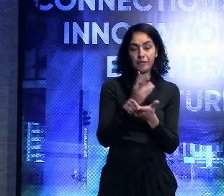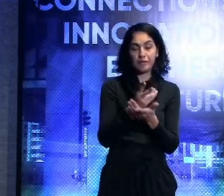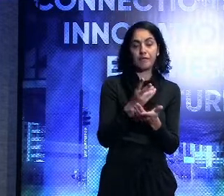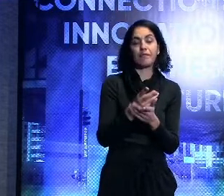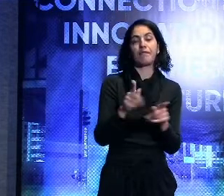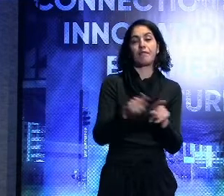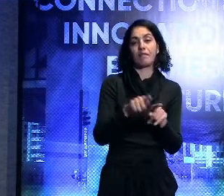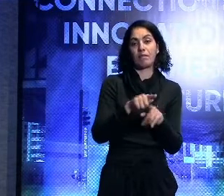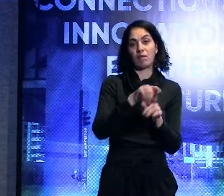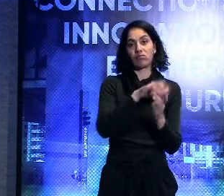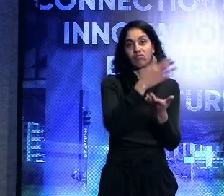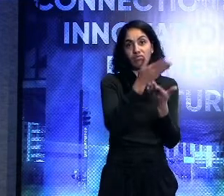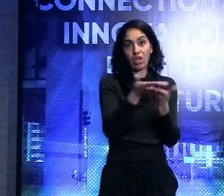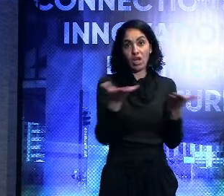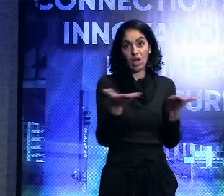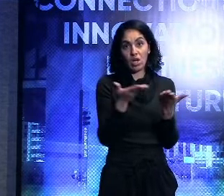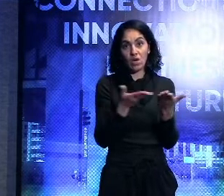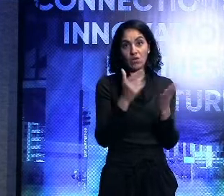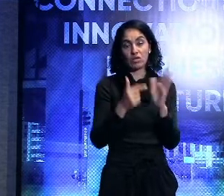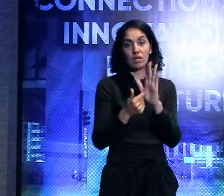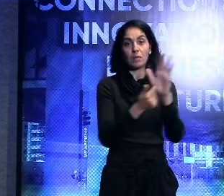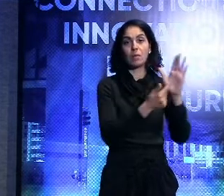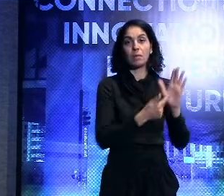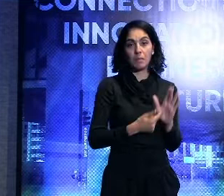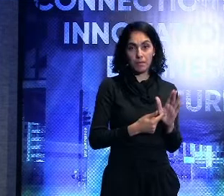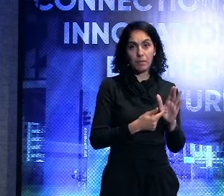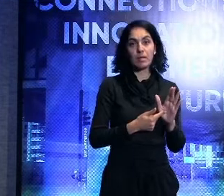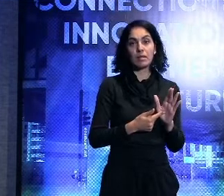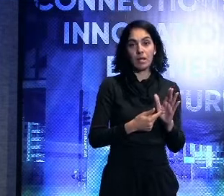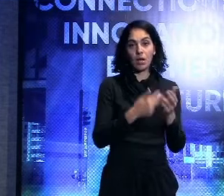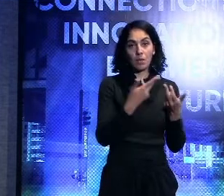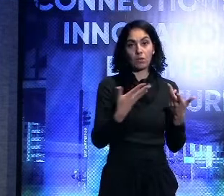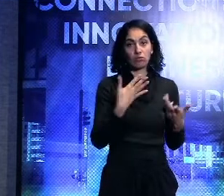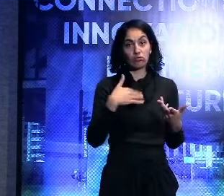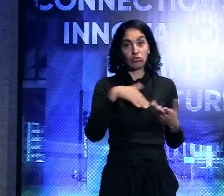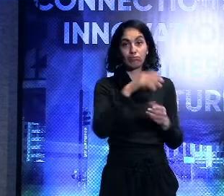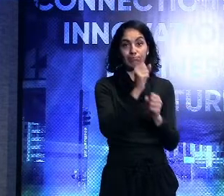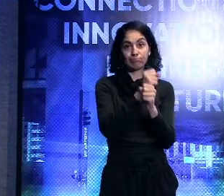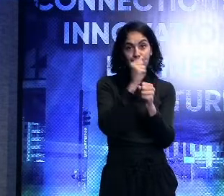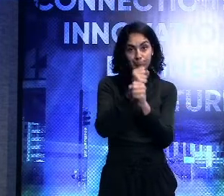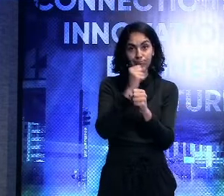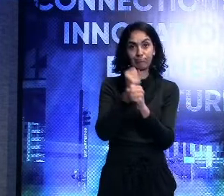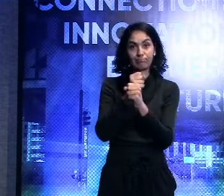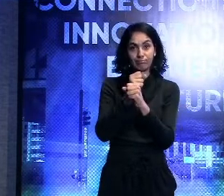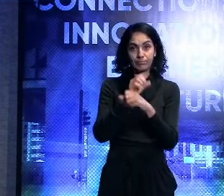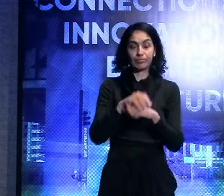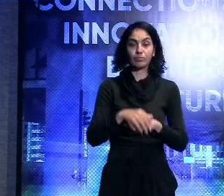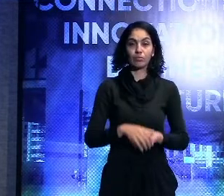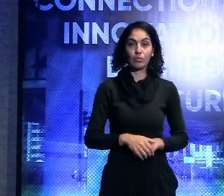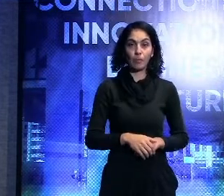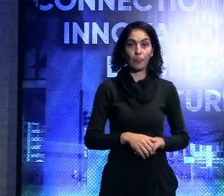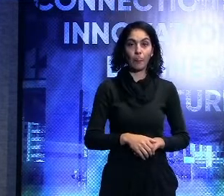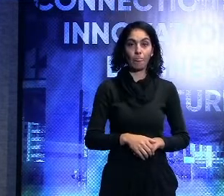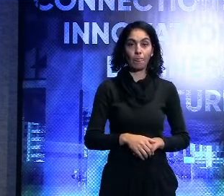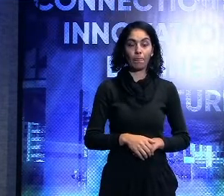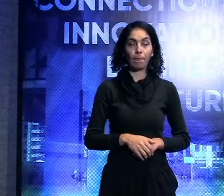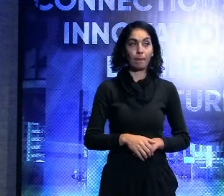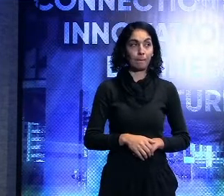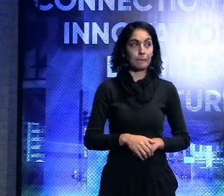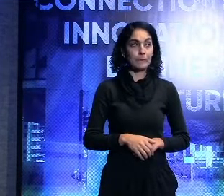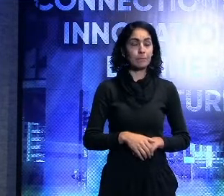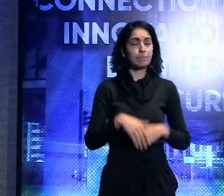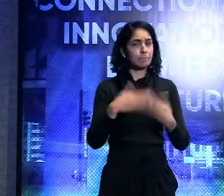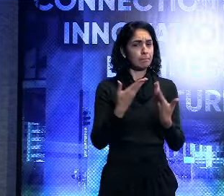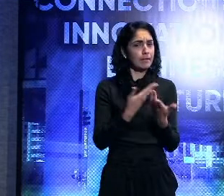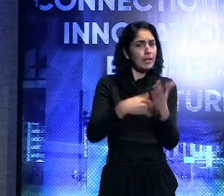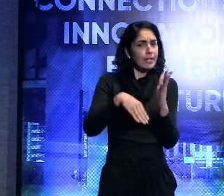chegar hoje e apresentar para vocês algo que a gente está construindo, né? E aí é onde a gente chega no